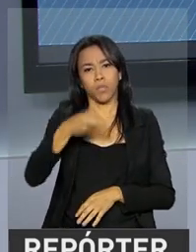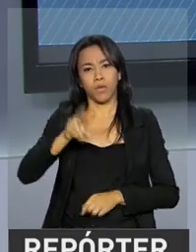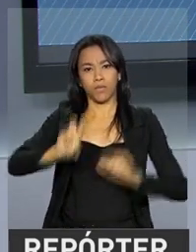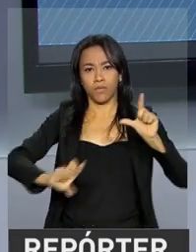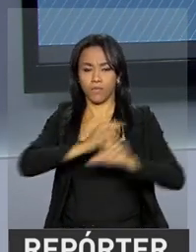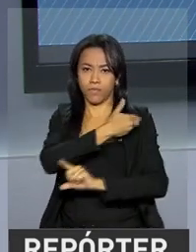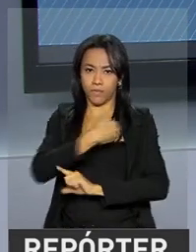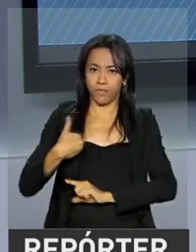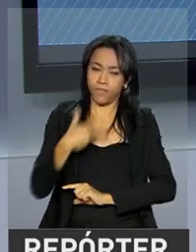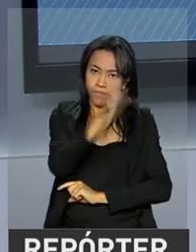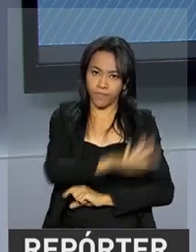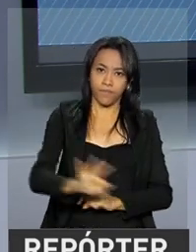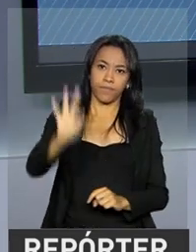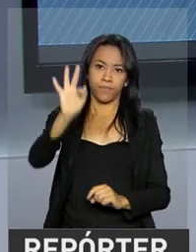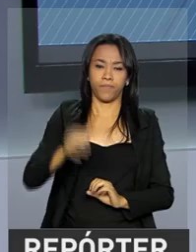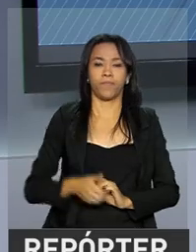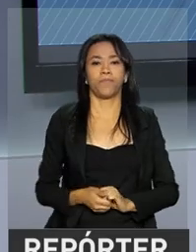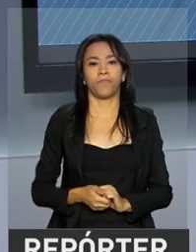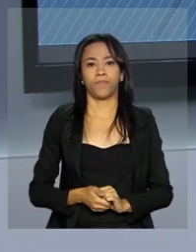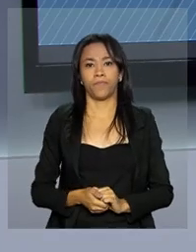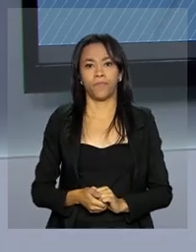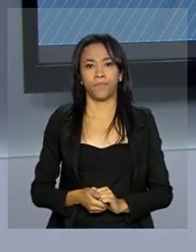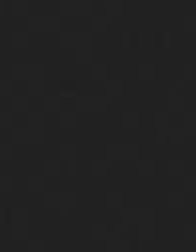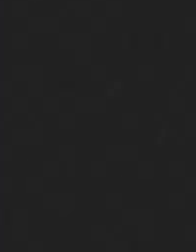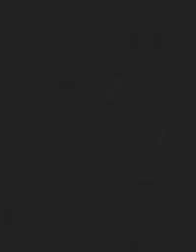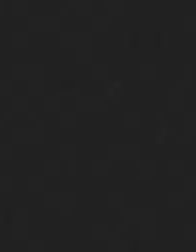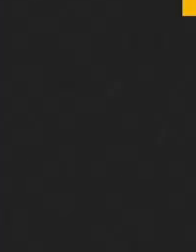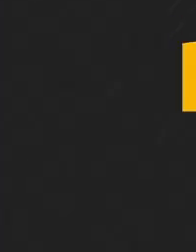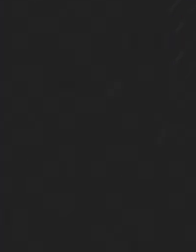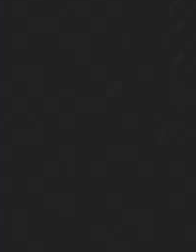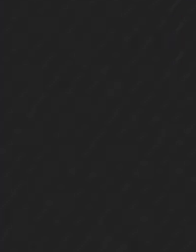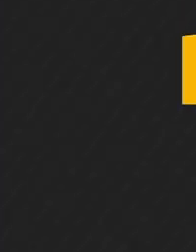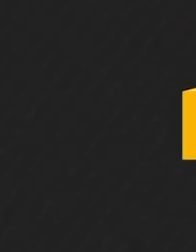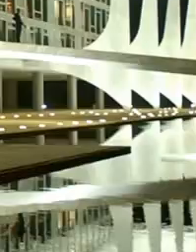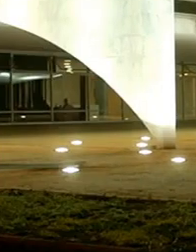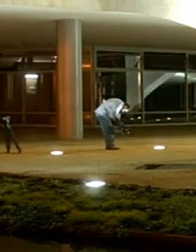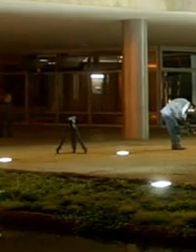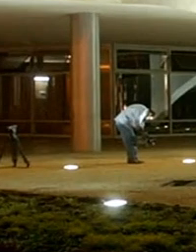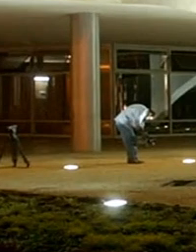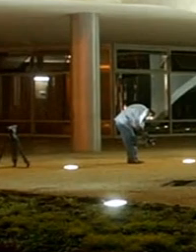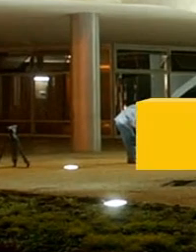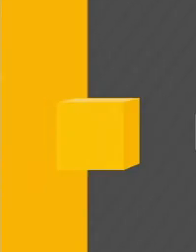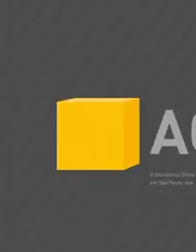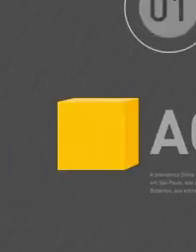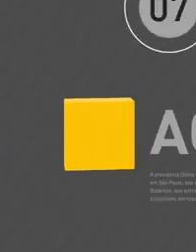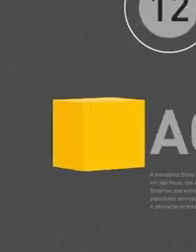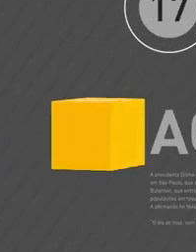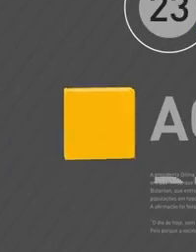NBR, a TV do Governo Federal. Thank you.